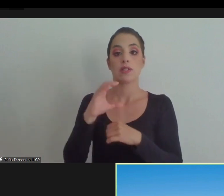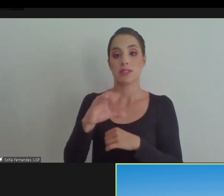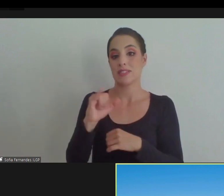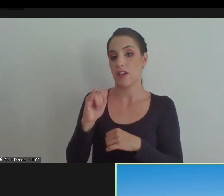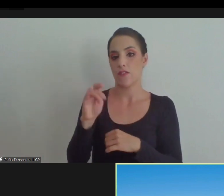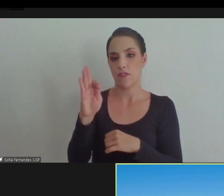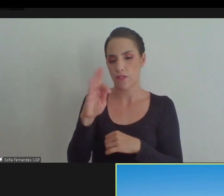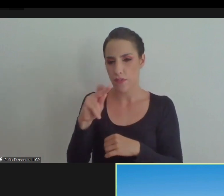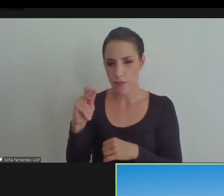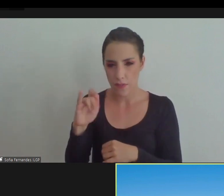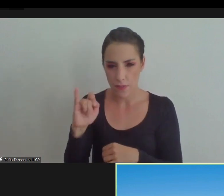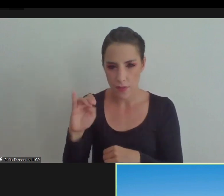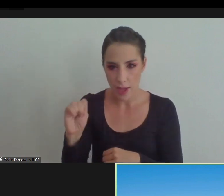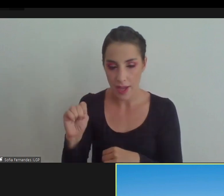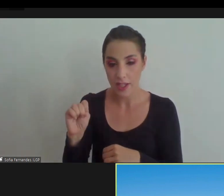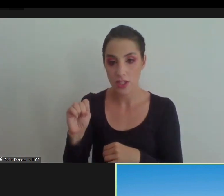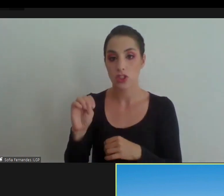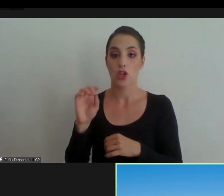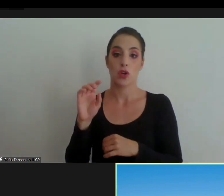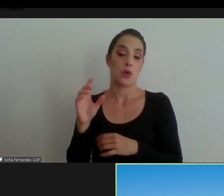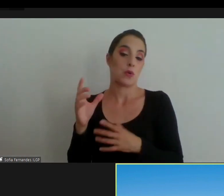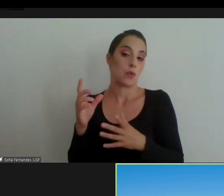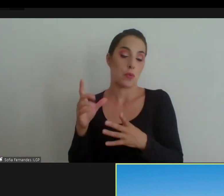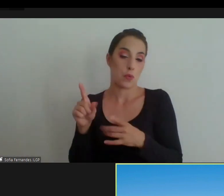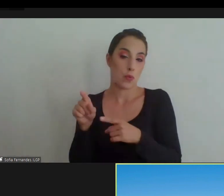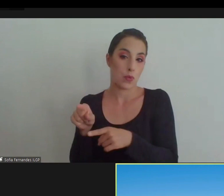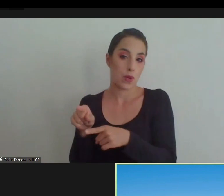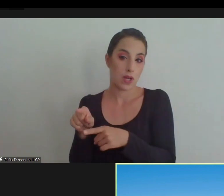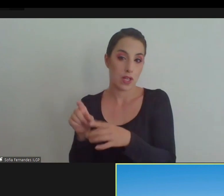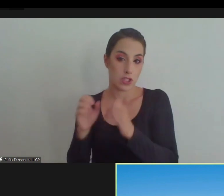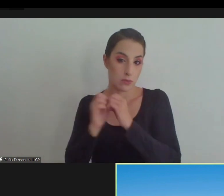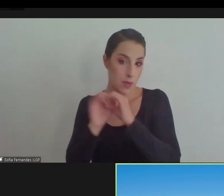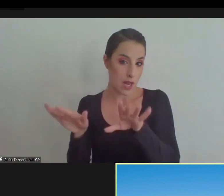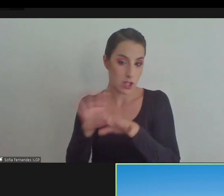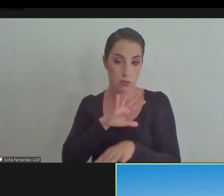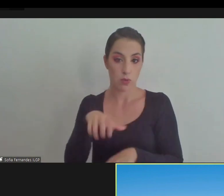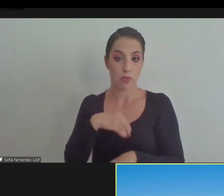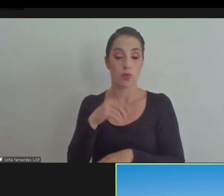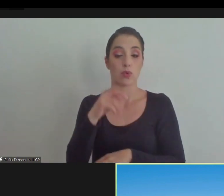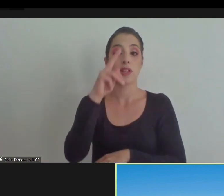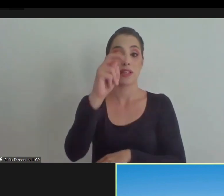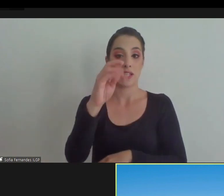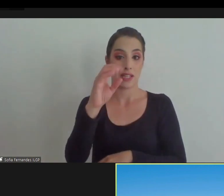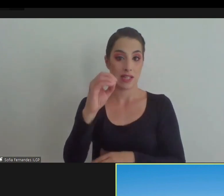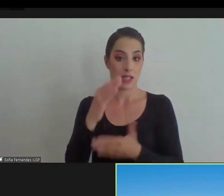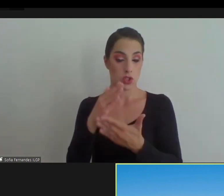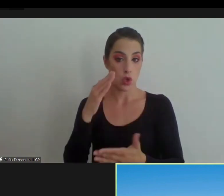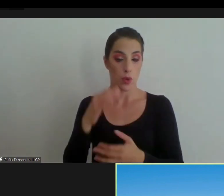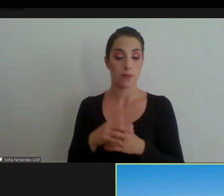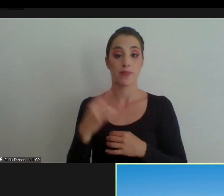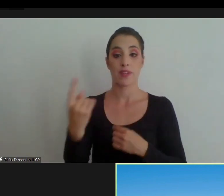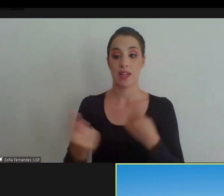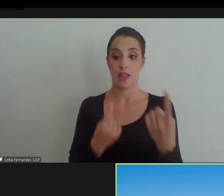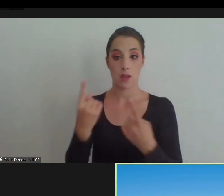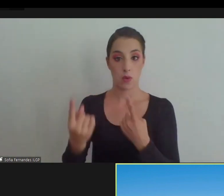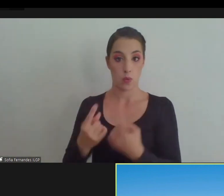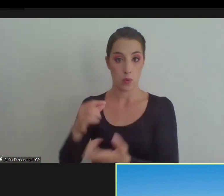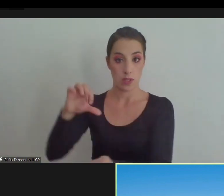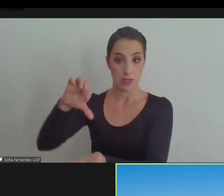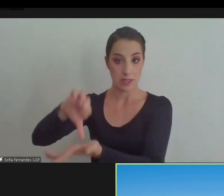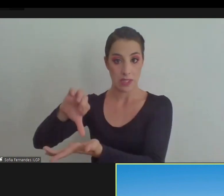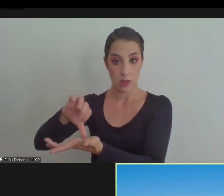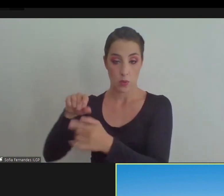Cifais, se existir um plural, espalhados pelo mundo, existem 30. Cada um desses centros